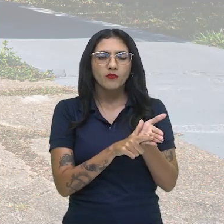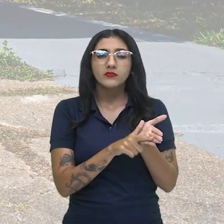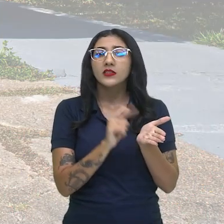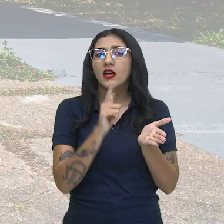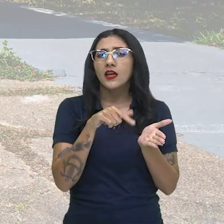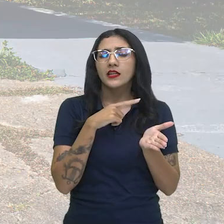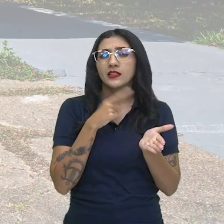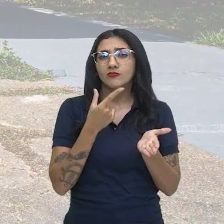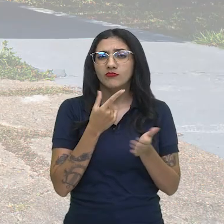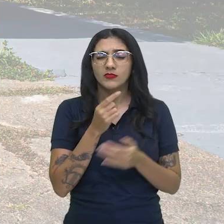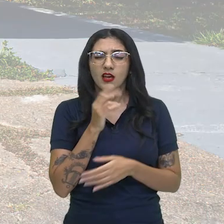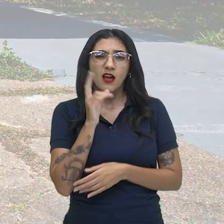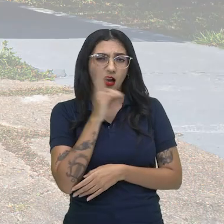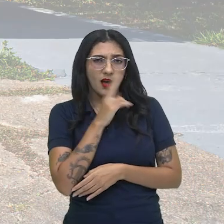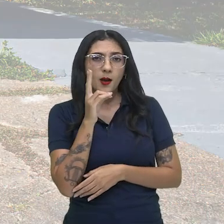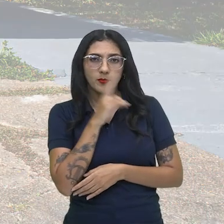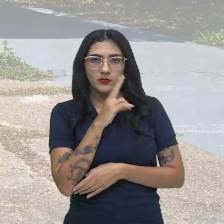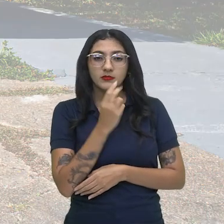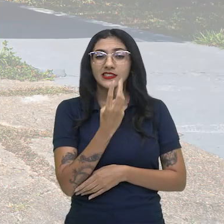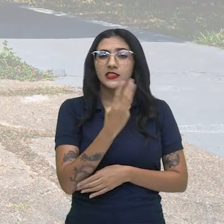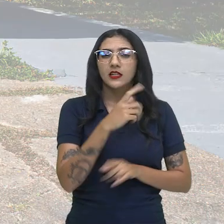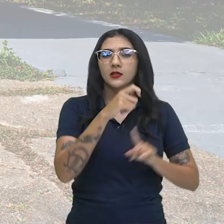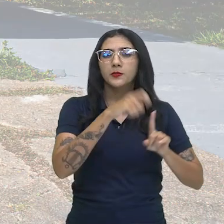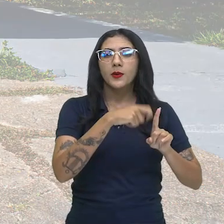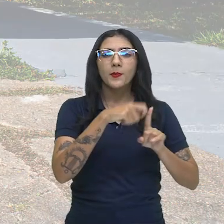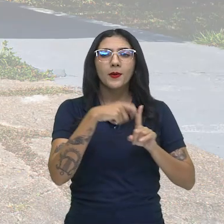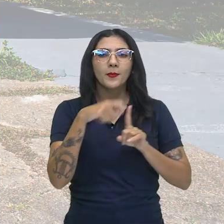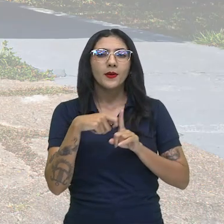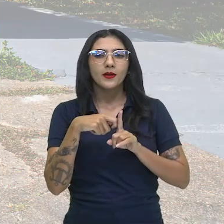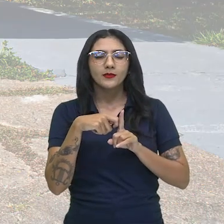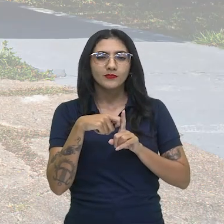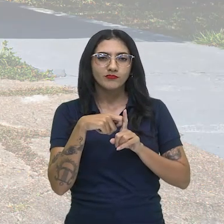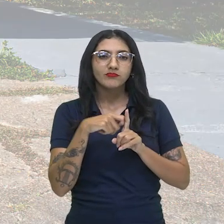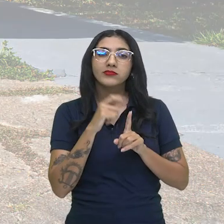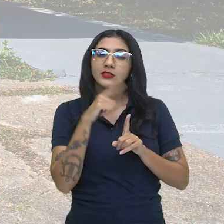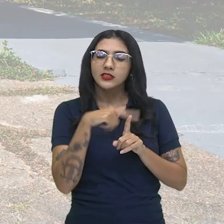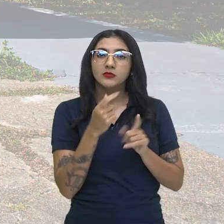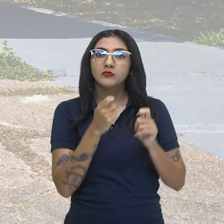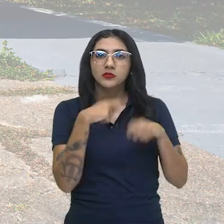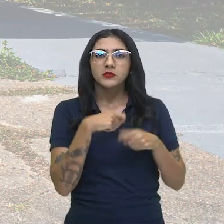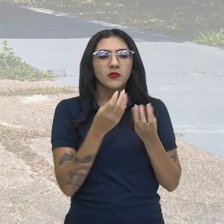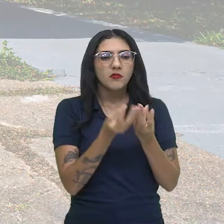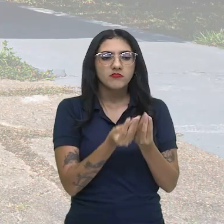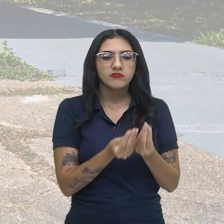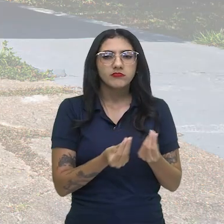é relativamente rápido. Em 3 meses, a natureza ela consegue, então,